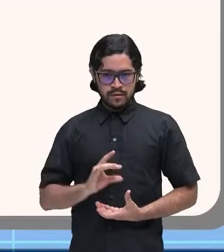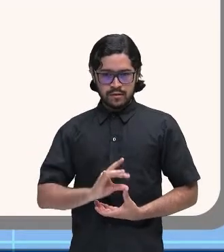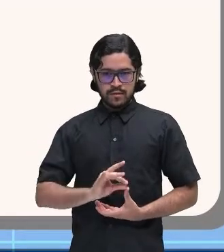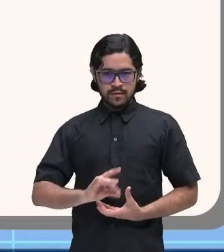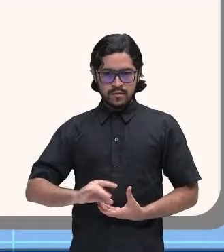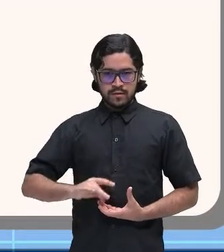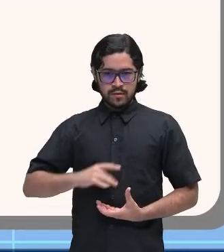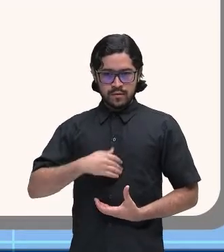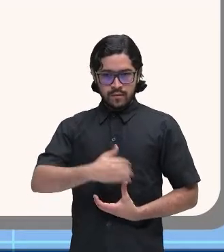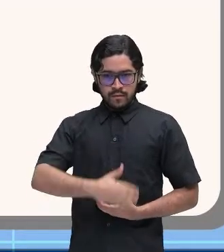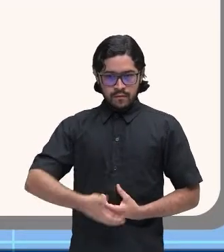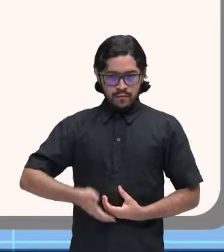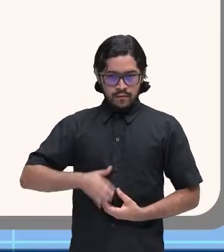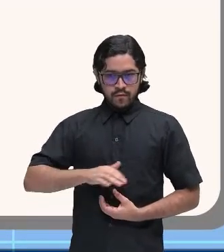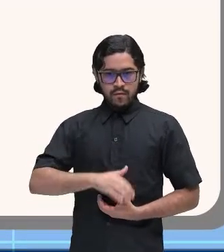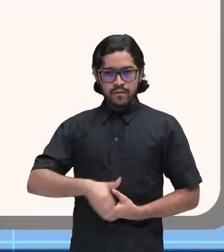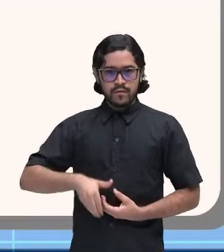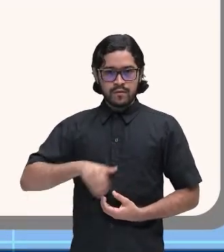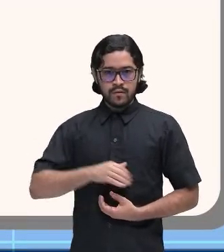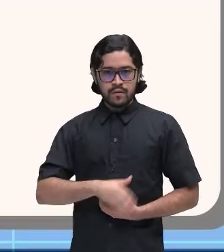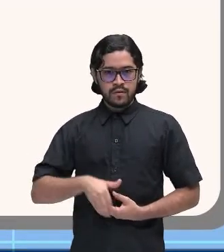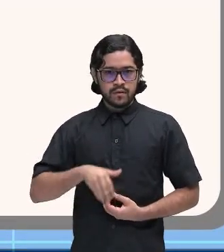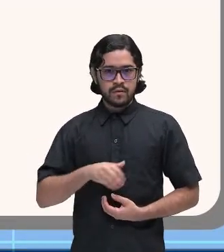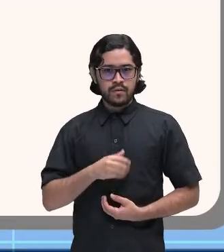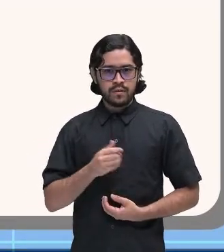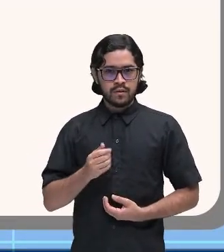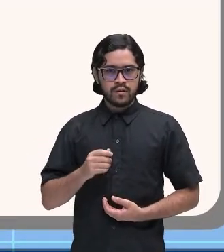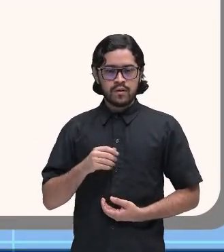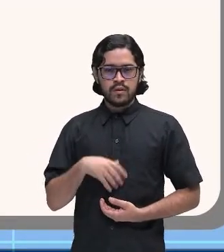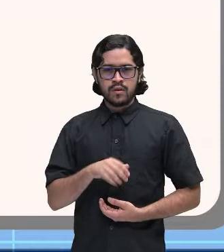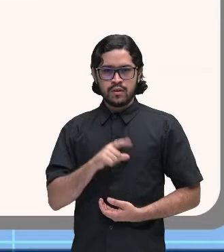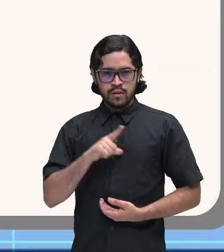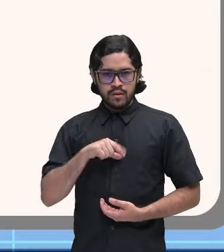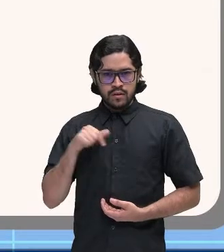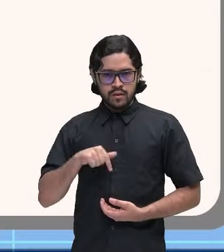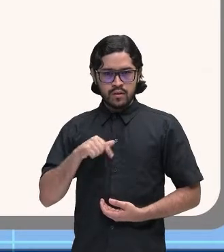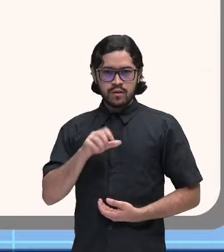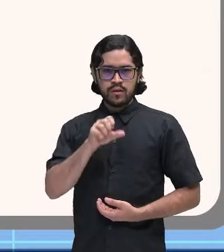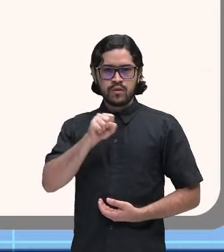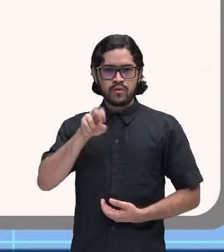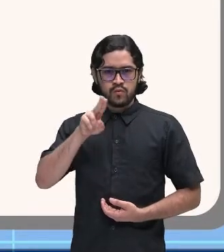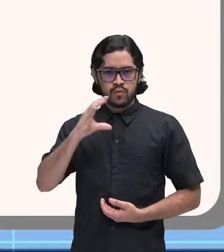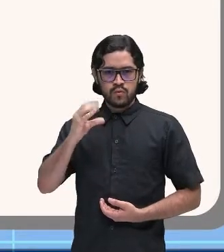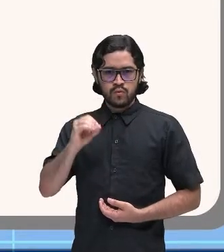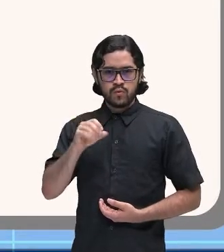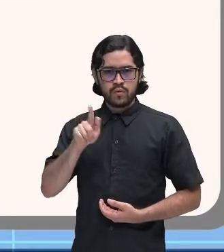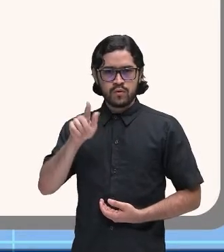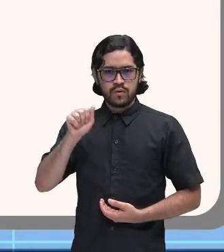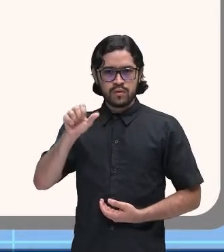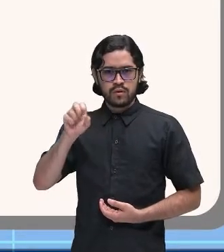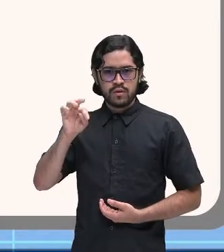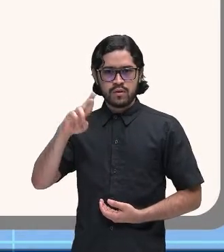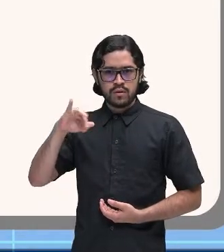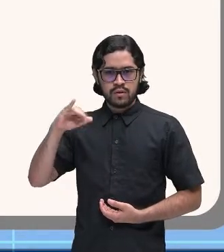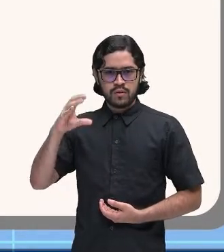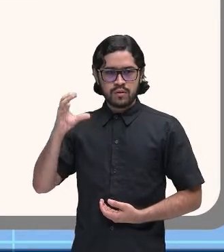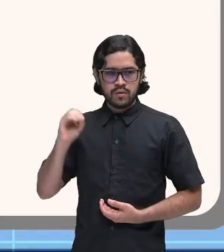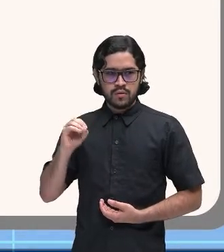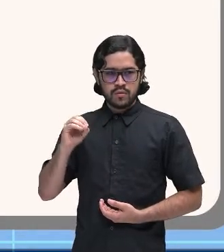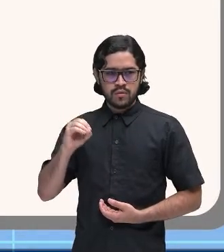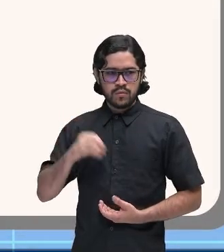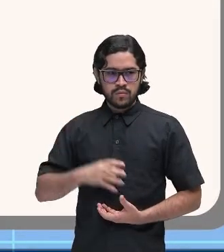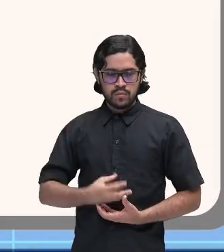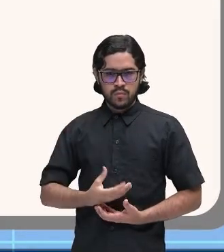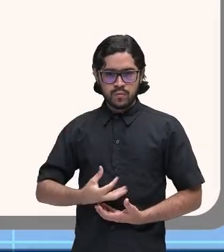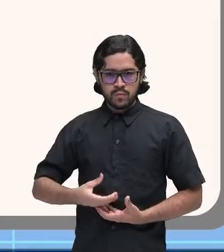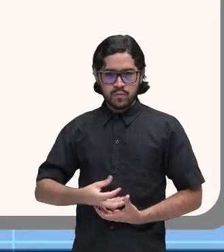glândulas gástricas que secretam o suco gástrico, o HCl, né, o ácido clorídrico, que é o suco gástrico.